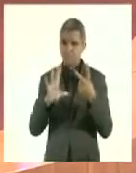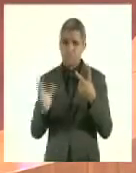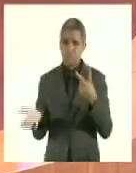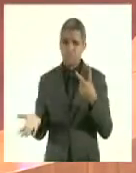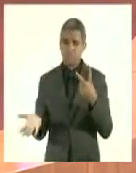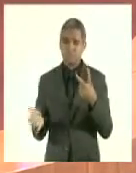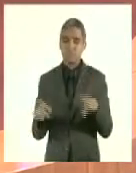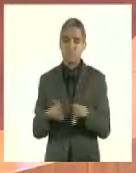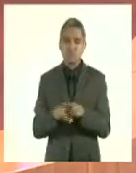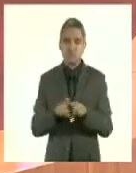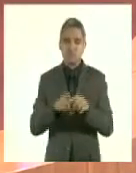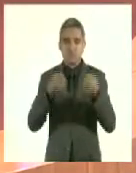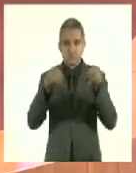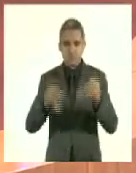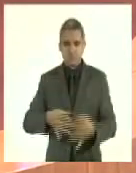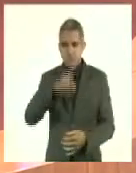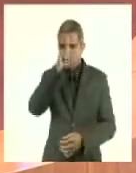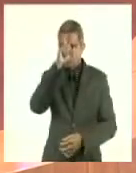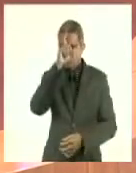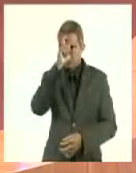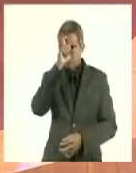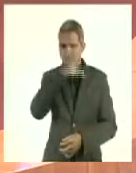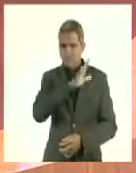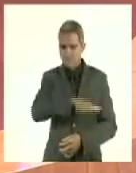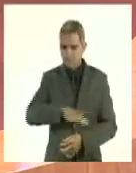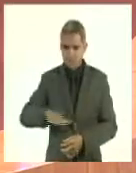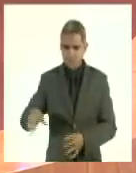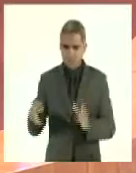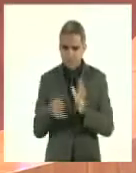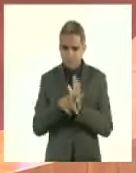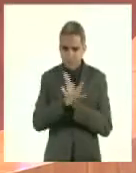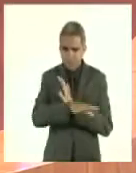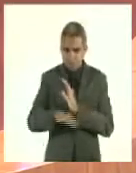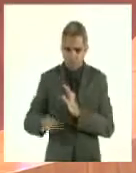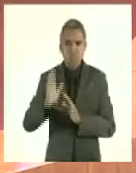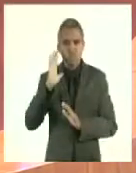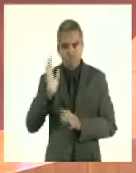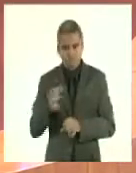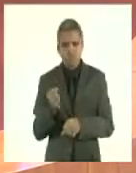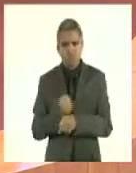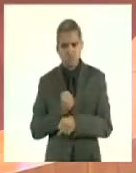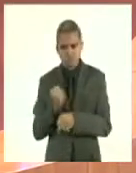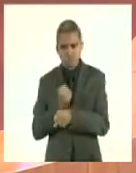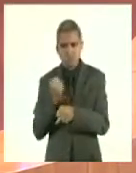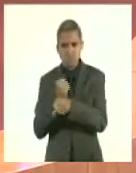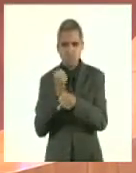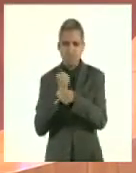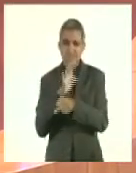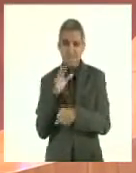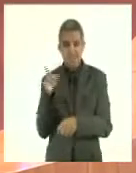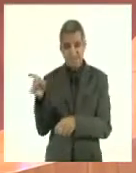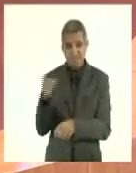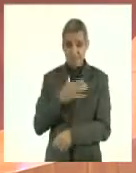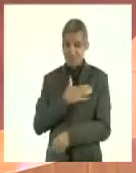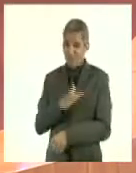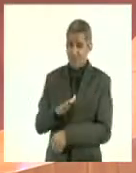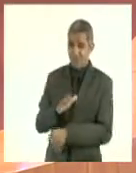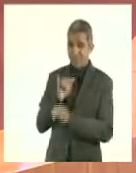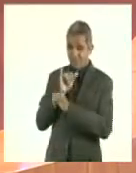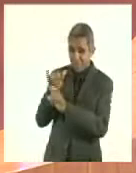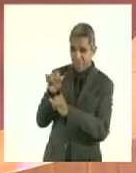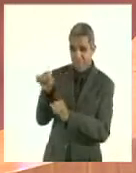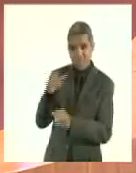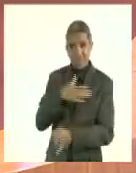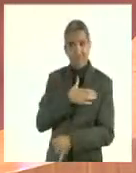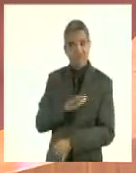Criança já está sendo erguido. Talvez essa notícia não seja boa para Vossa Excelência. Talvez Vossa Excelência